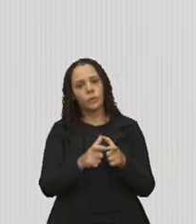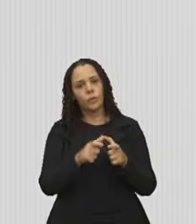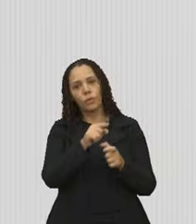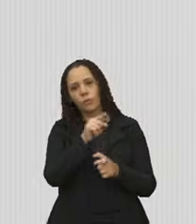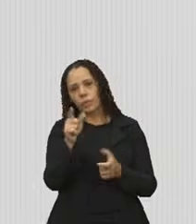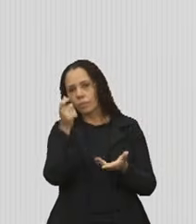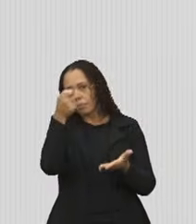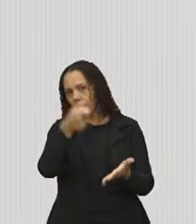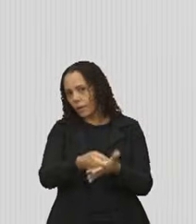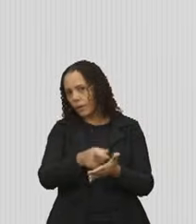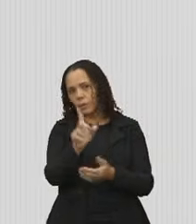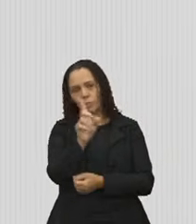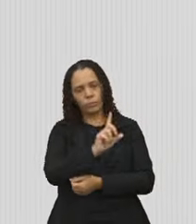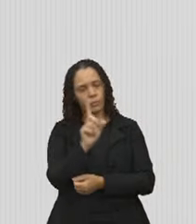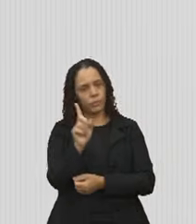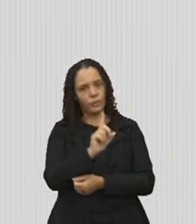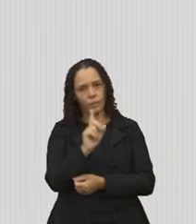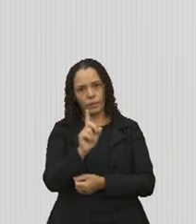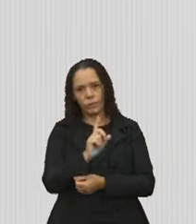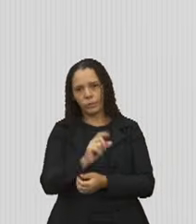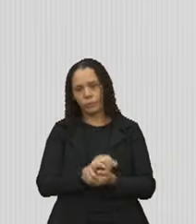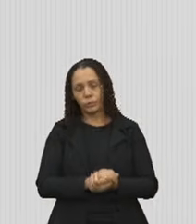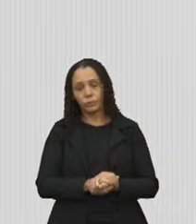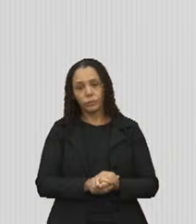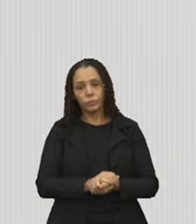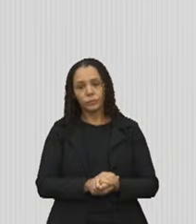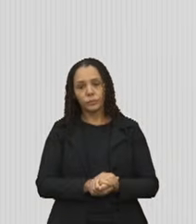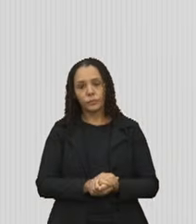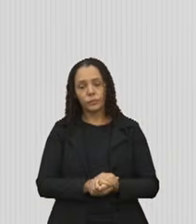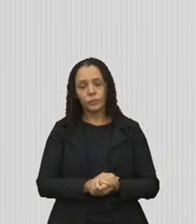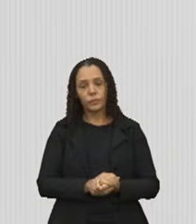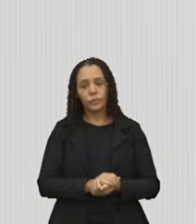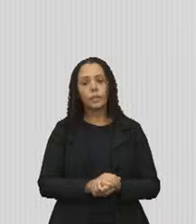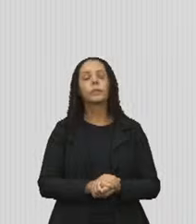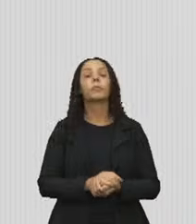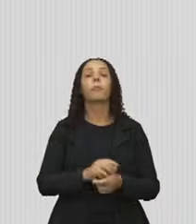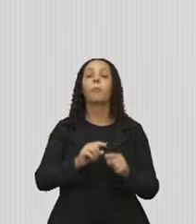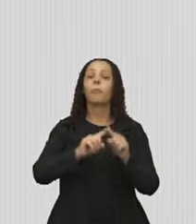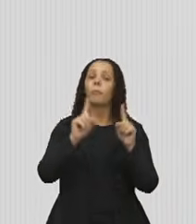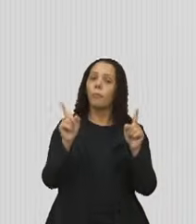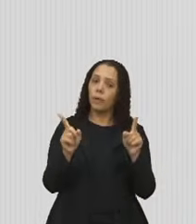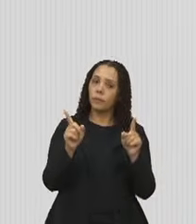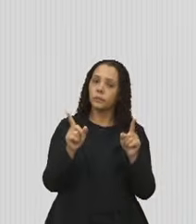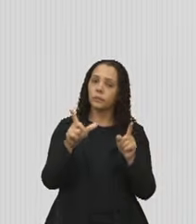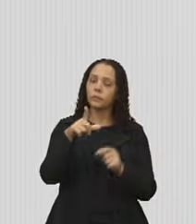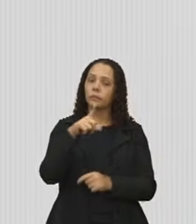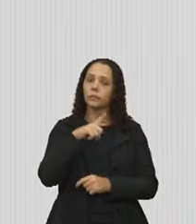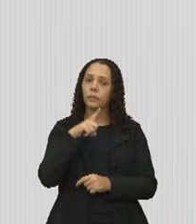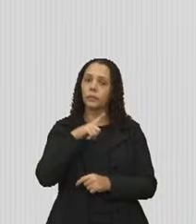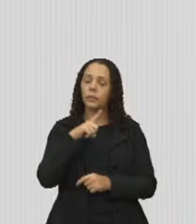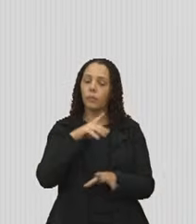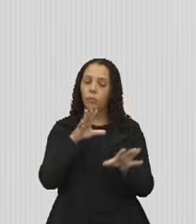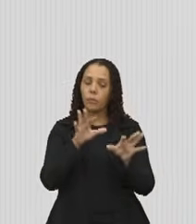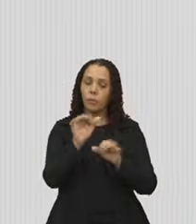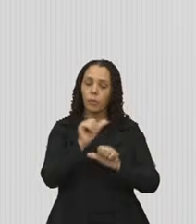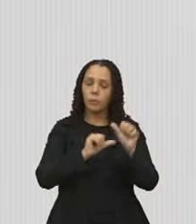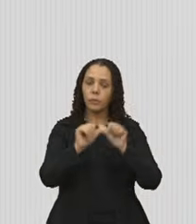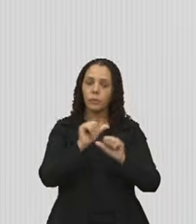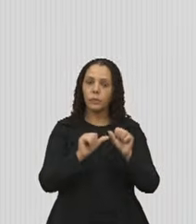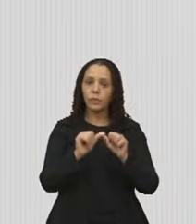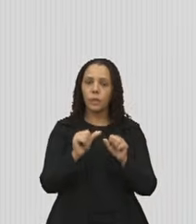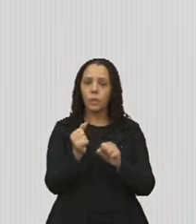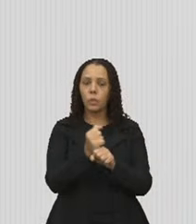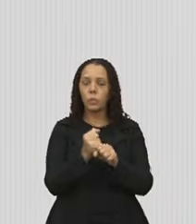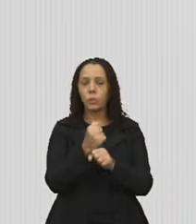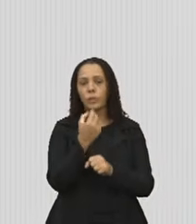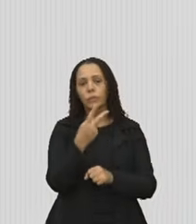pagarão esses impostos com uma arrecadação maior. E sim, terão um ajuste em 2032